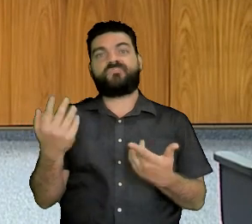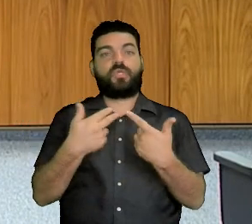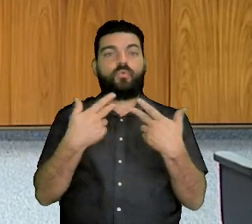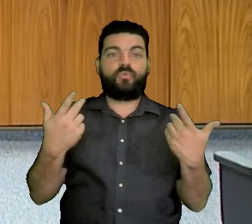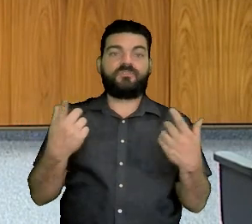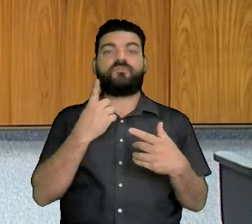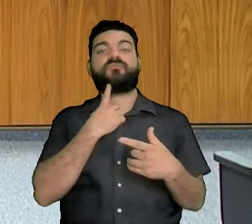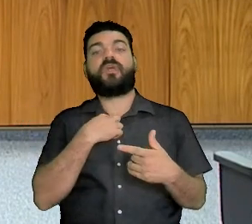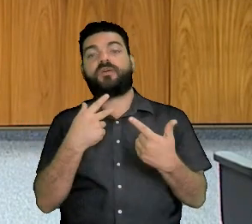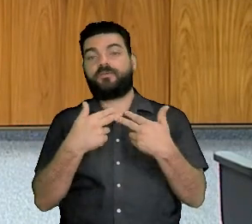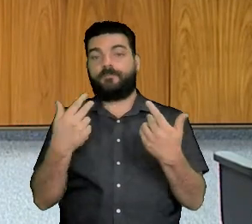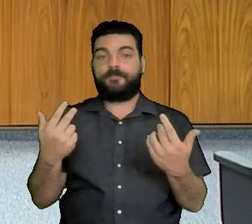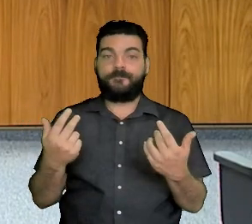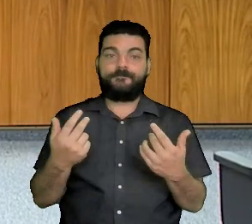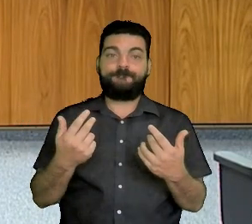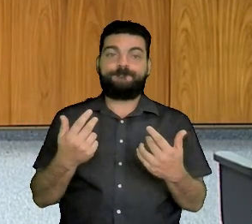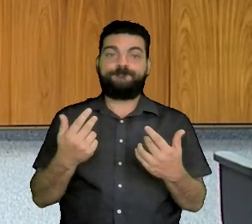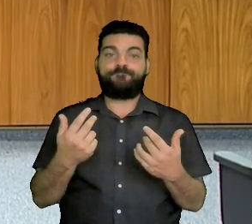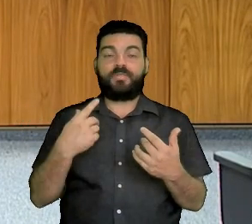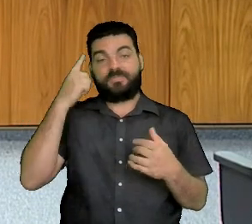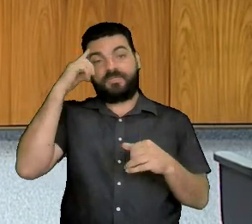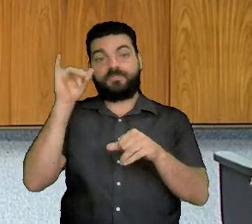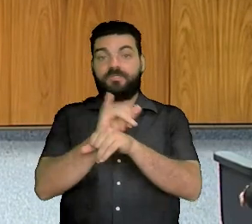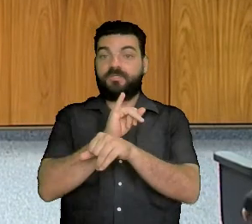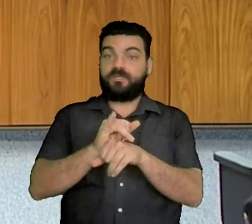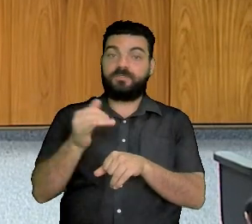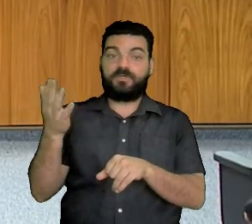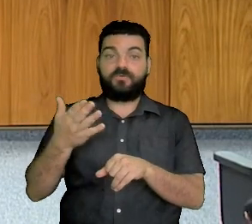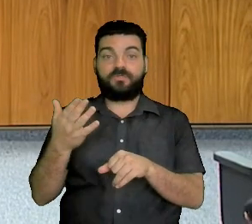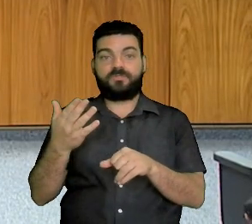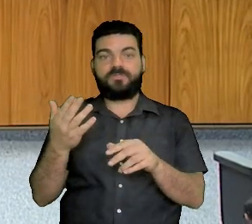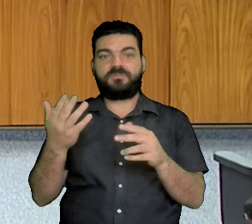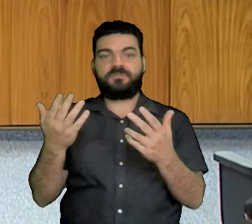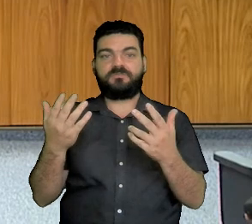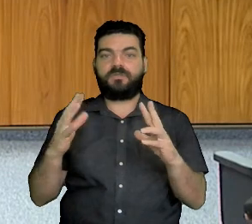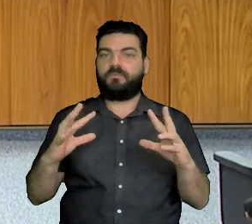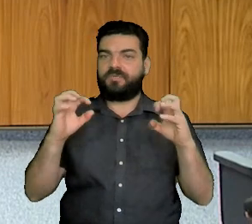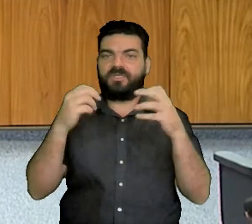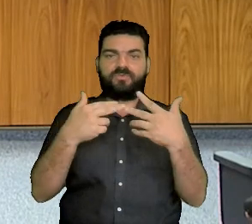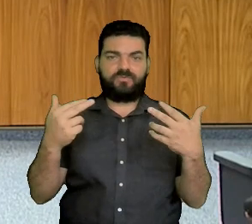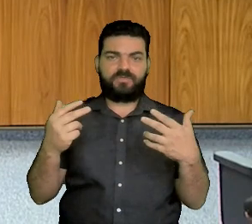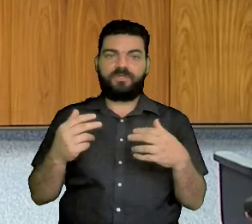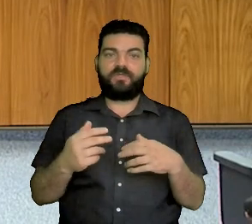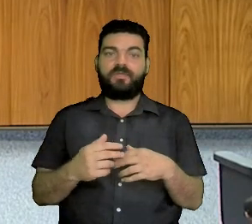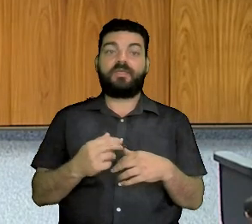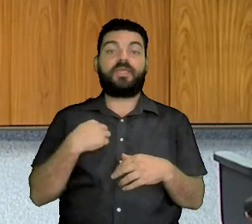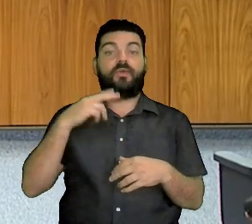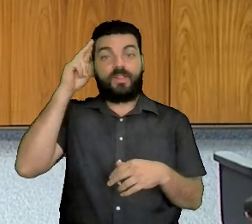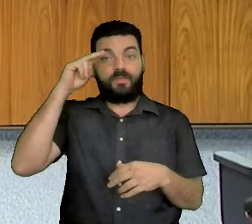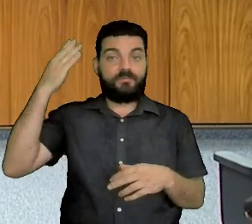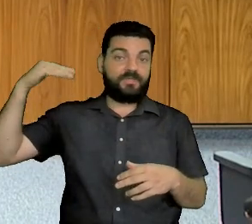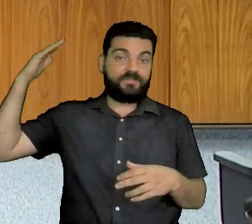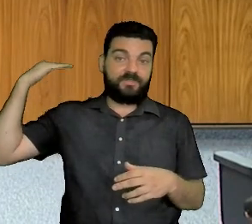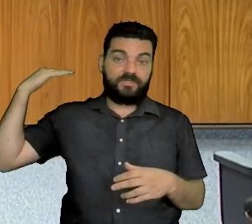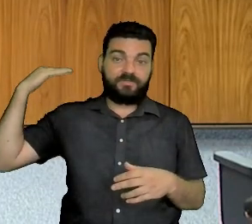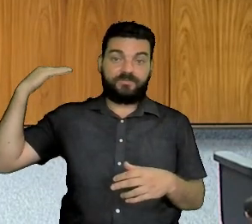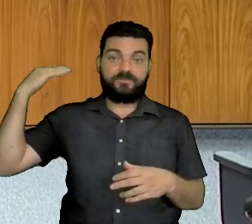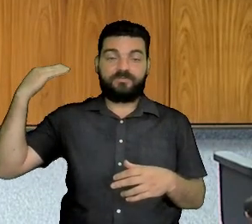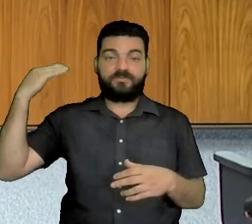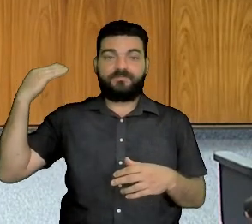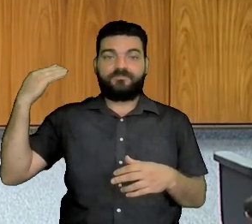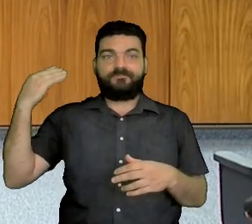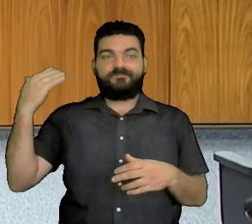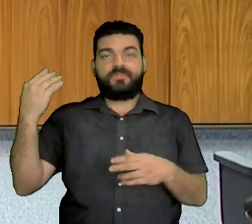aspirações em termos de solução de conflitos, porque desde o início dos trabalhos